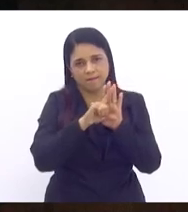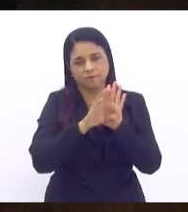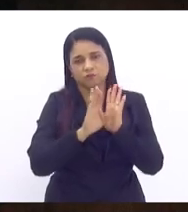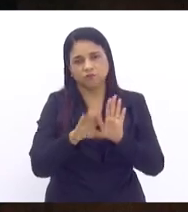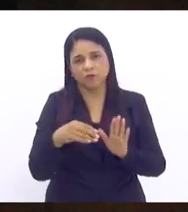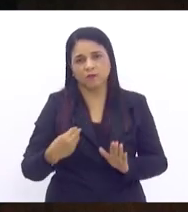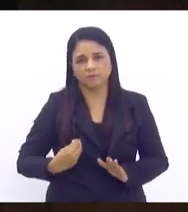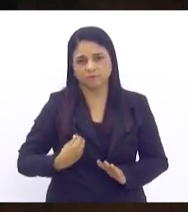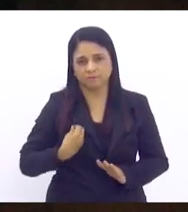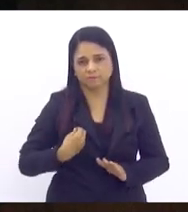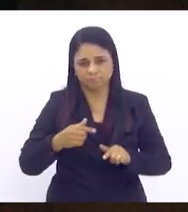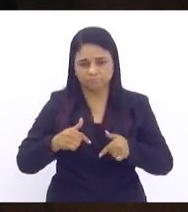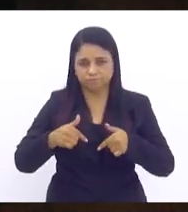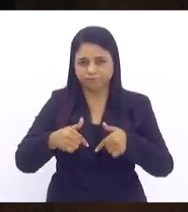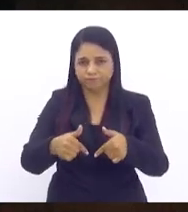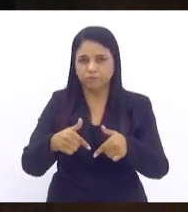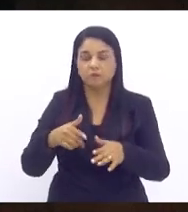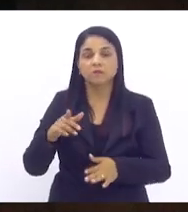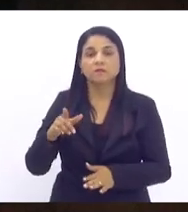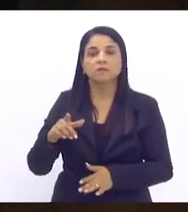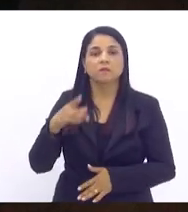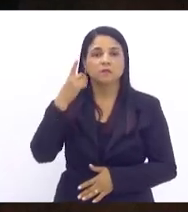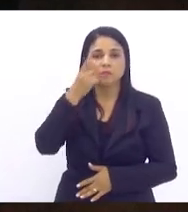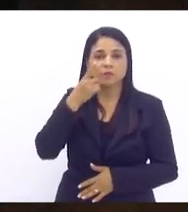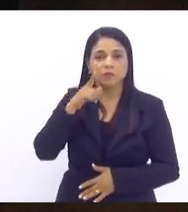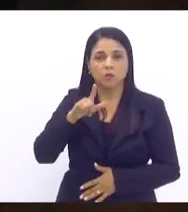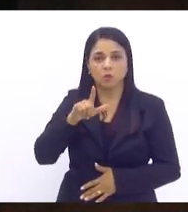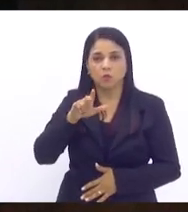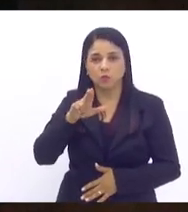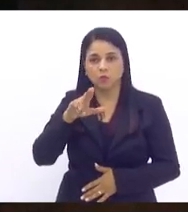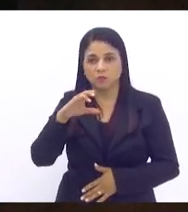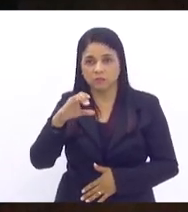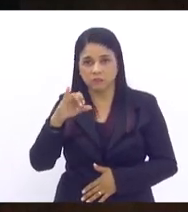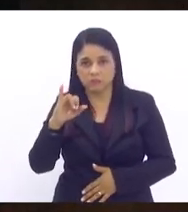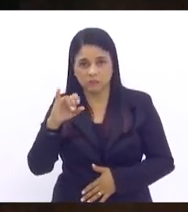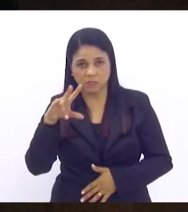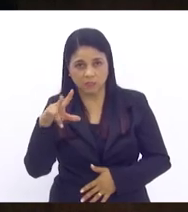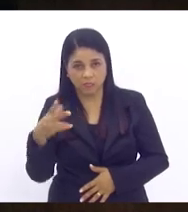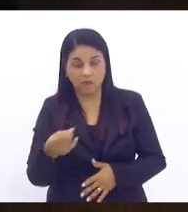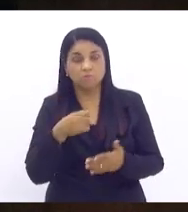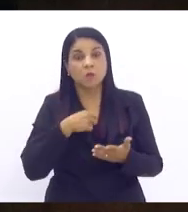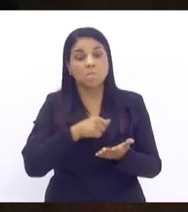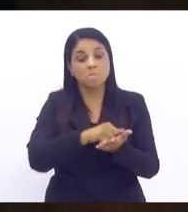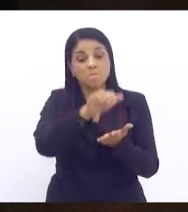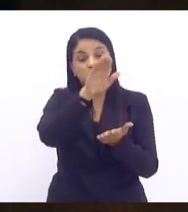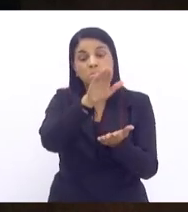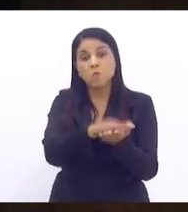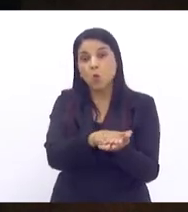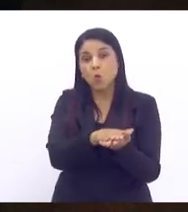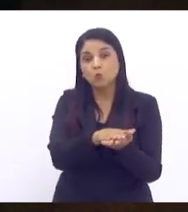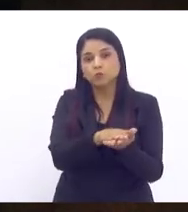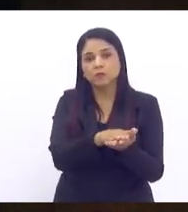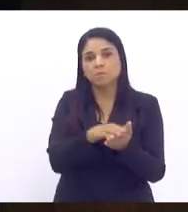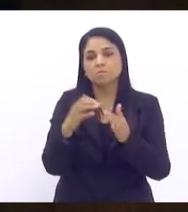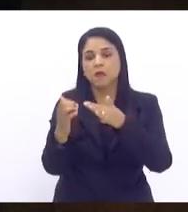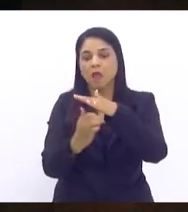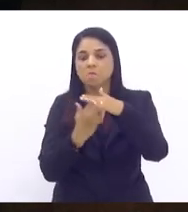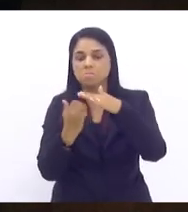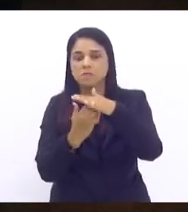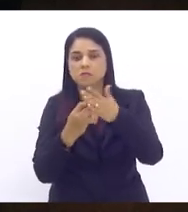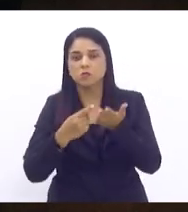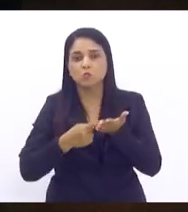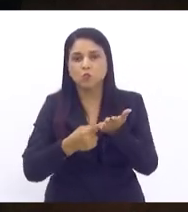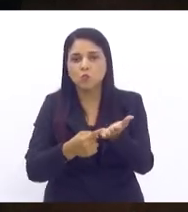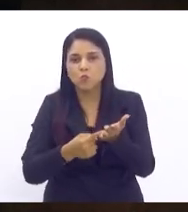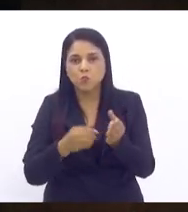existente, a lei da nossa deputada Lucinha, impondo uma multa para as empresas que não cumprirem o que já está